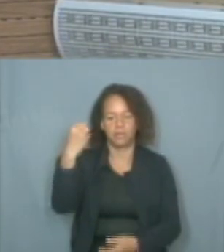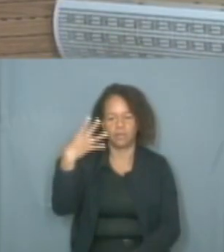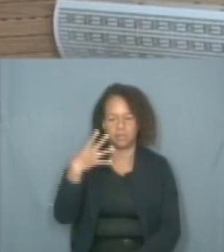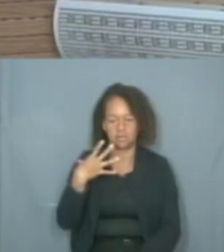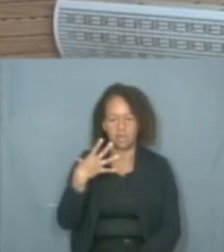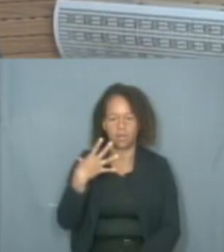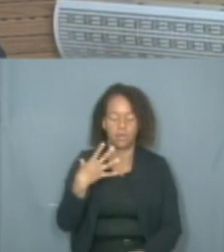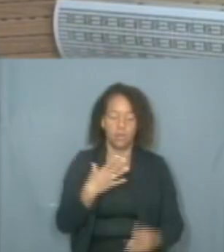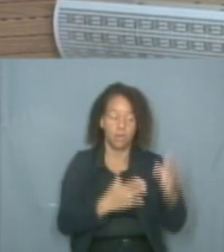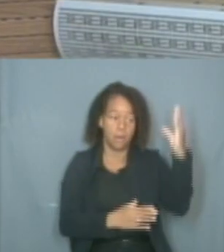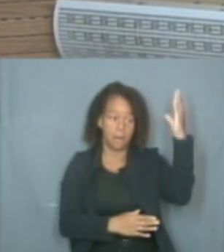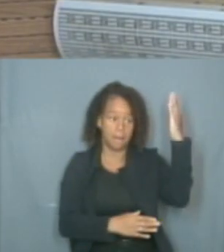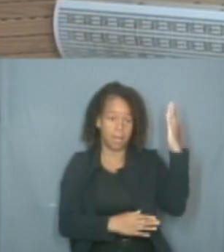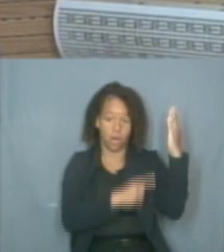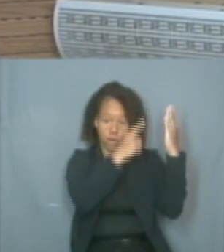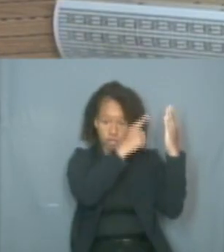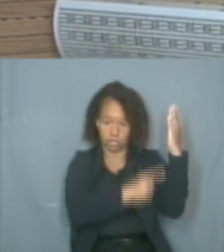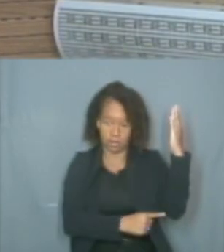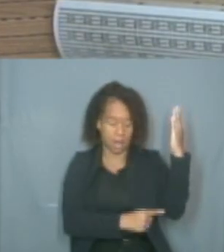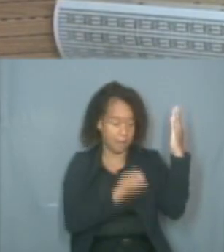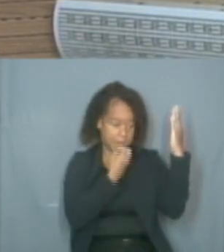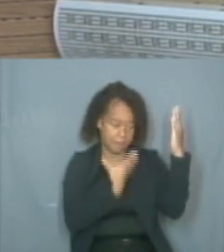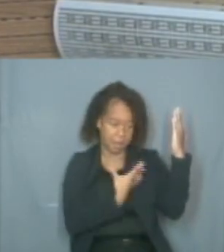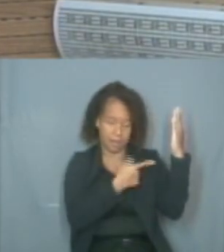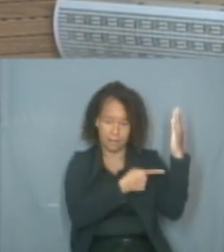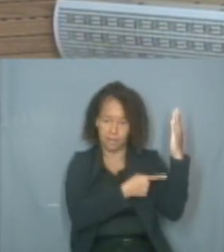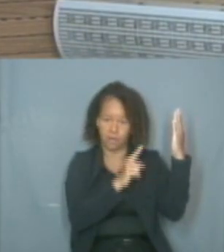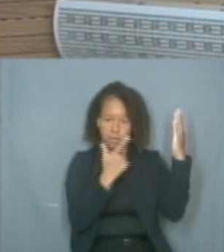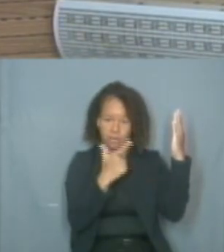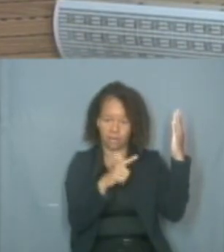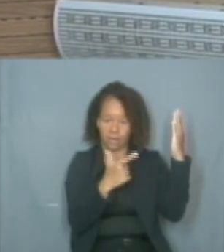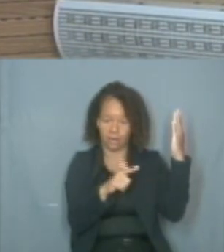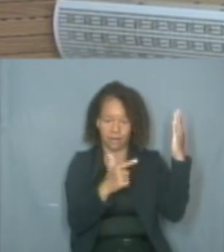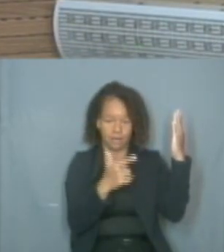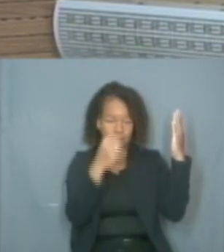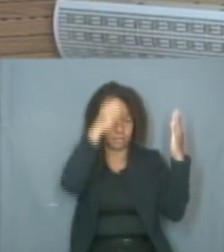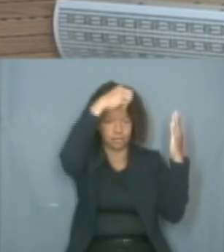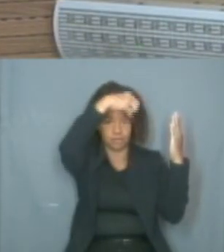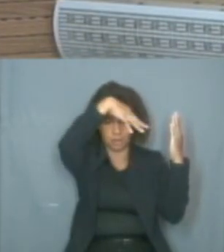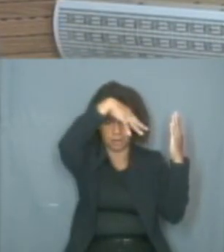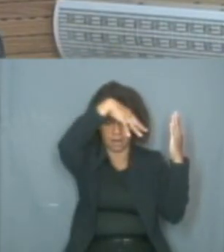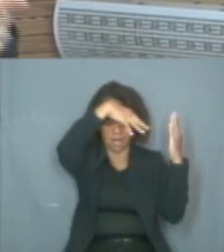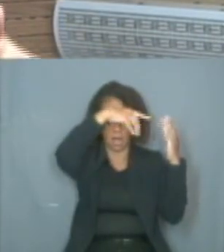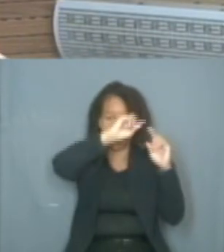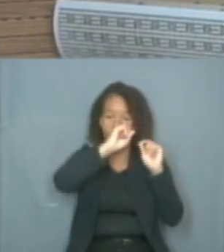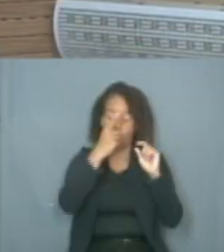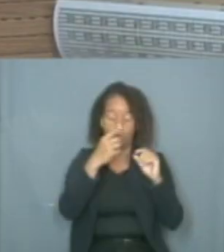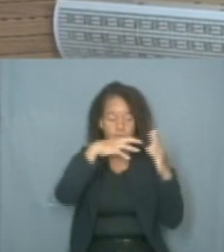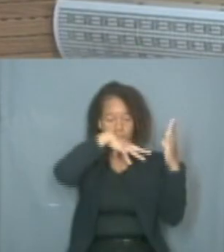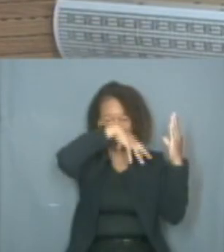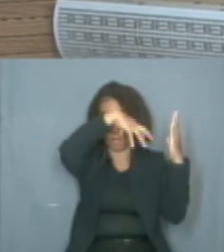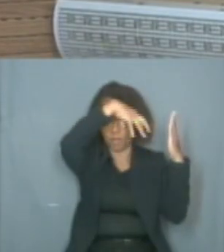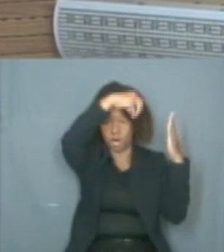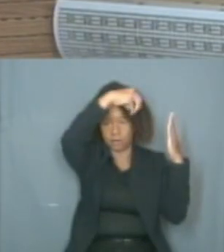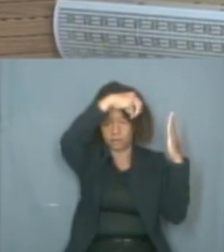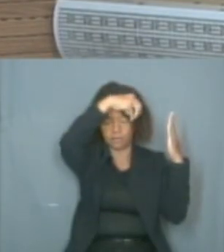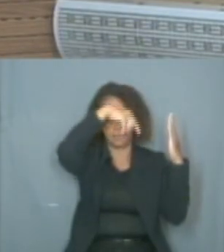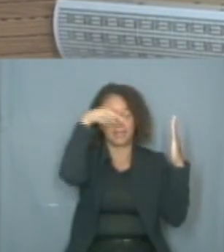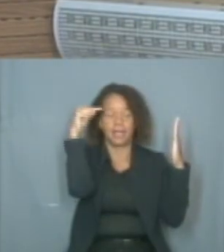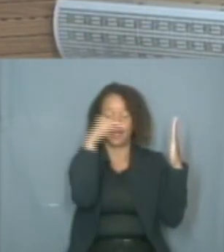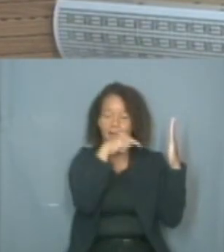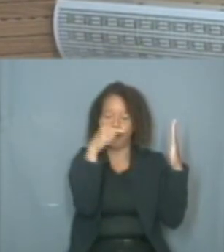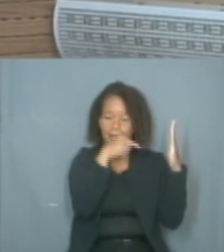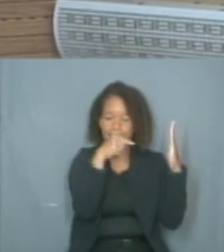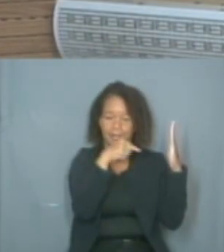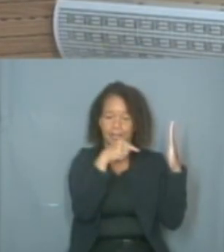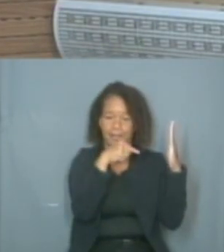o poste está lá em perfeitas condições e não tem luminária, ou está queimada, e aí,